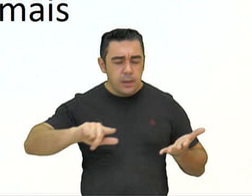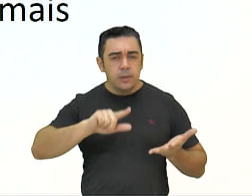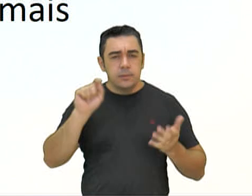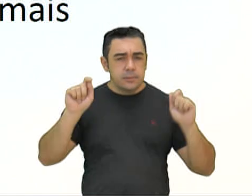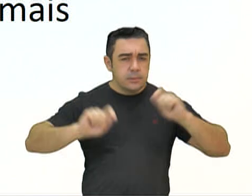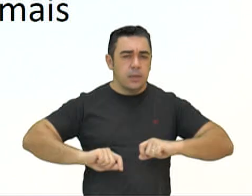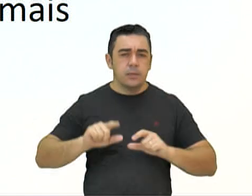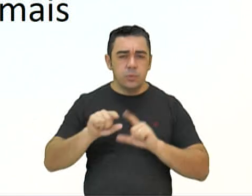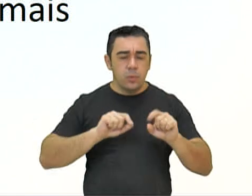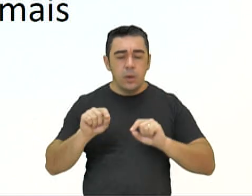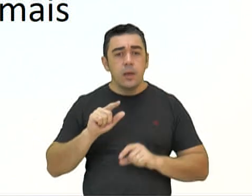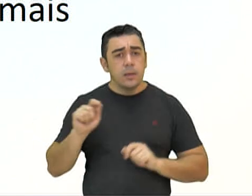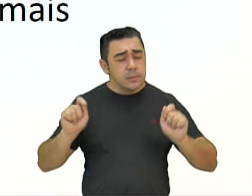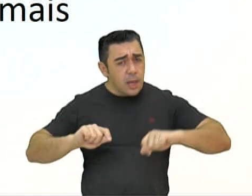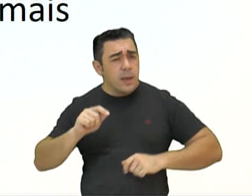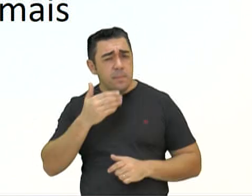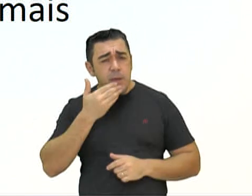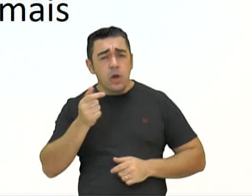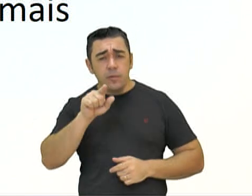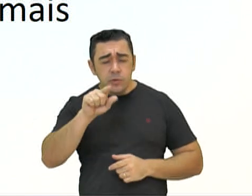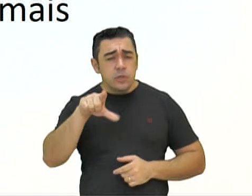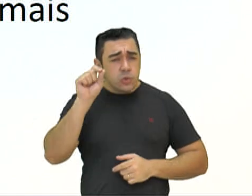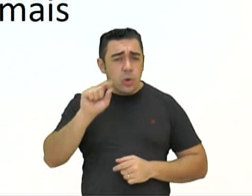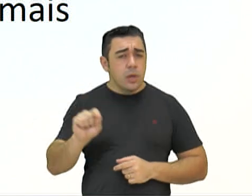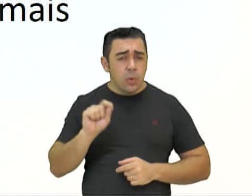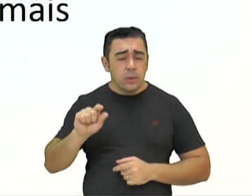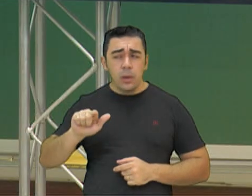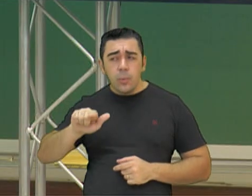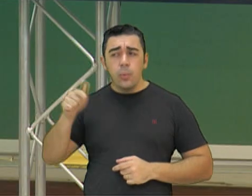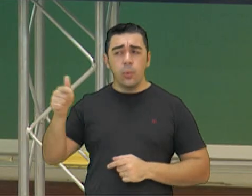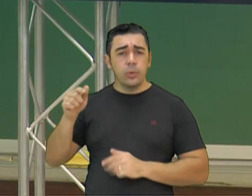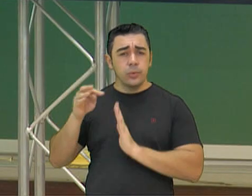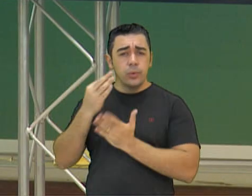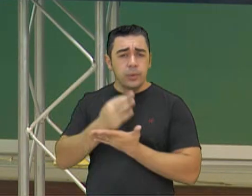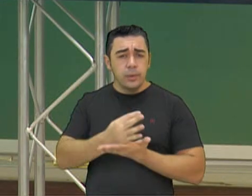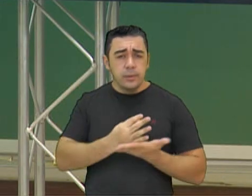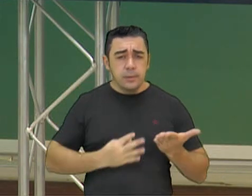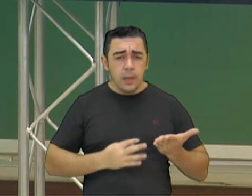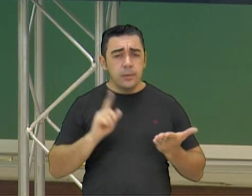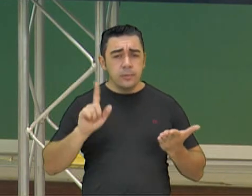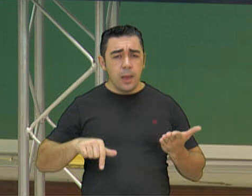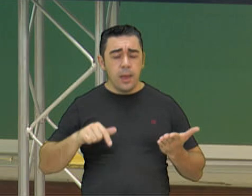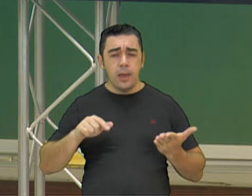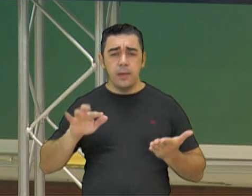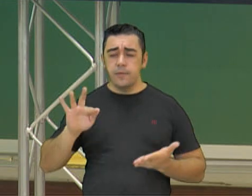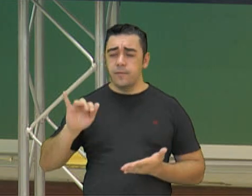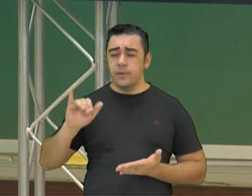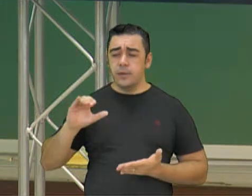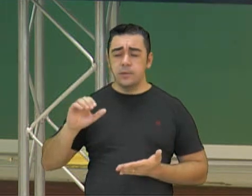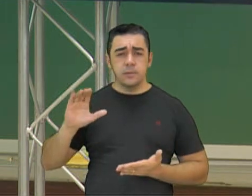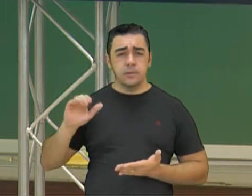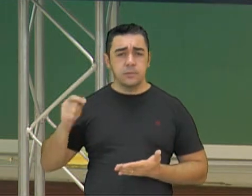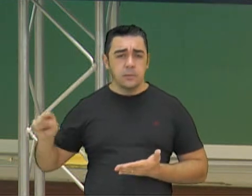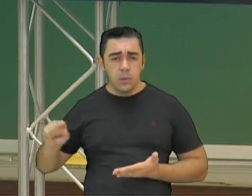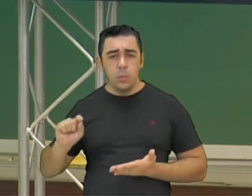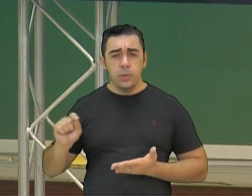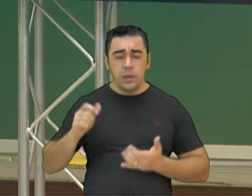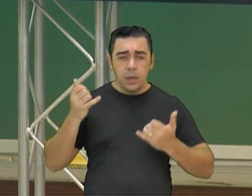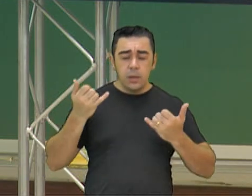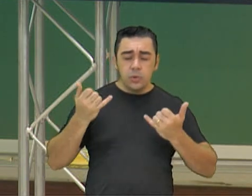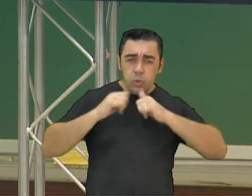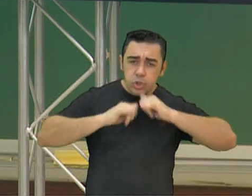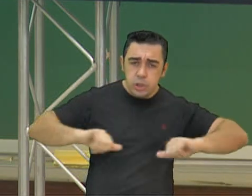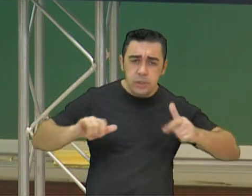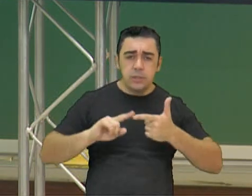Eu aconselho obras ficcionais, tá? Obras de ficção, é bem interessante de trazer obras de ficção. Notícias, fatos, experiências,